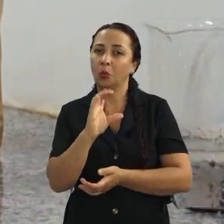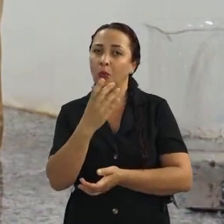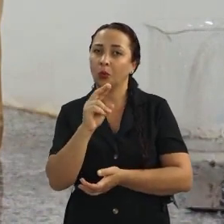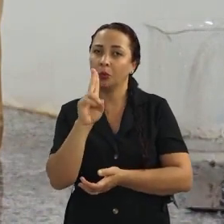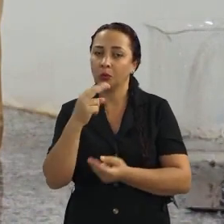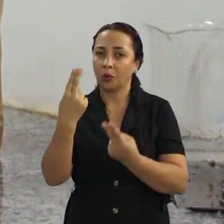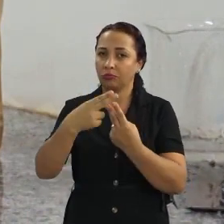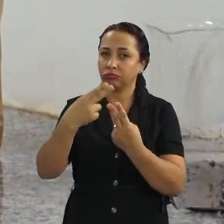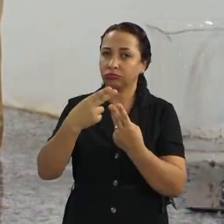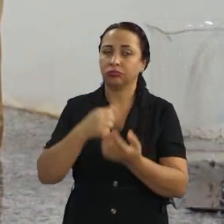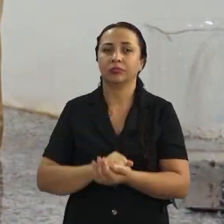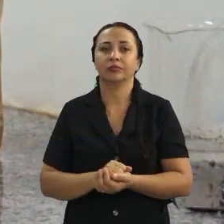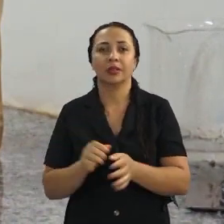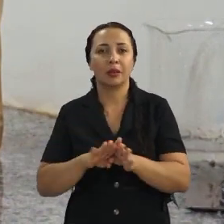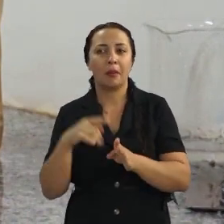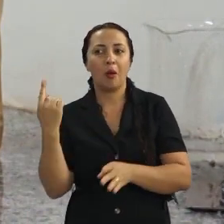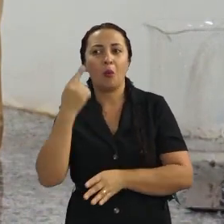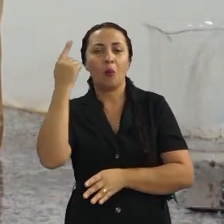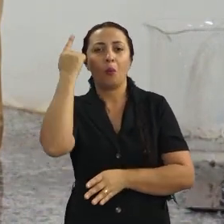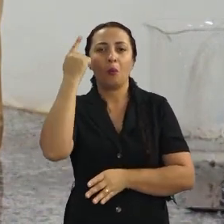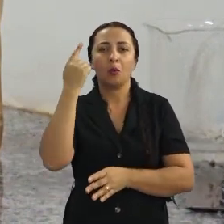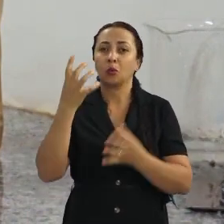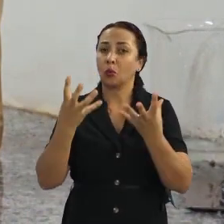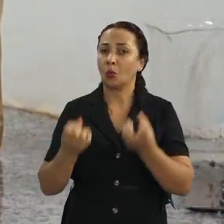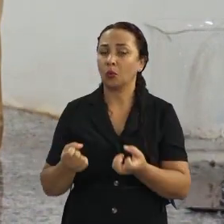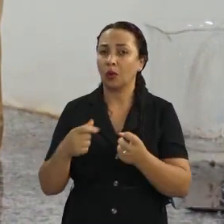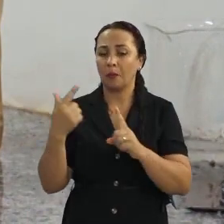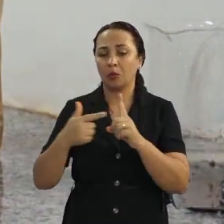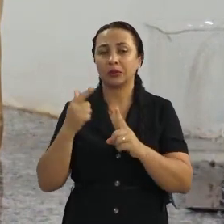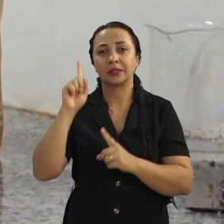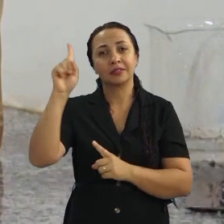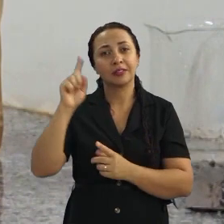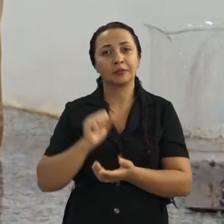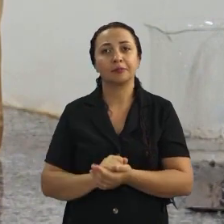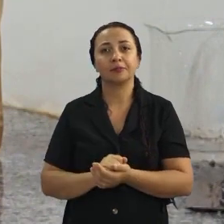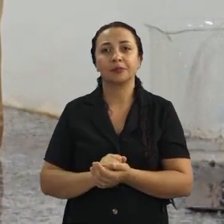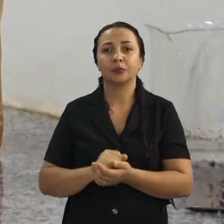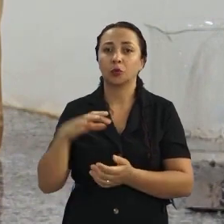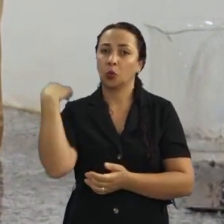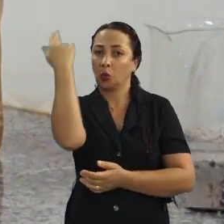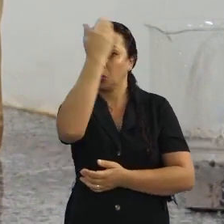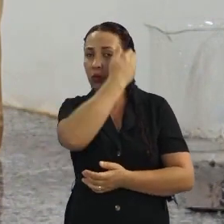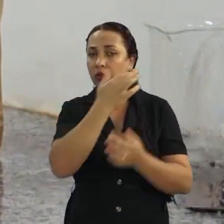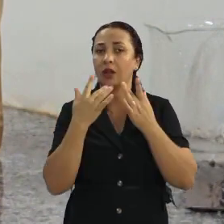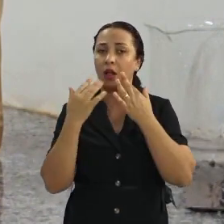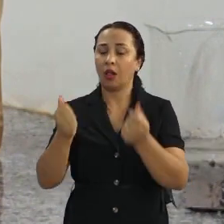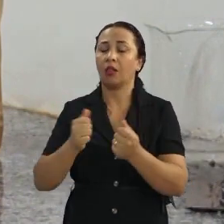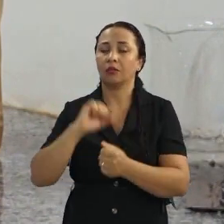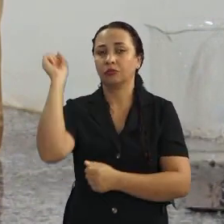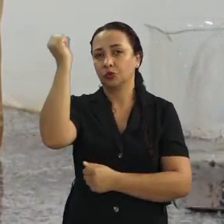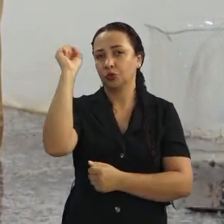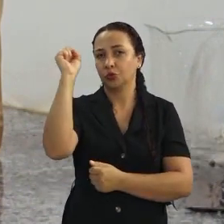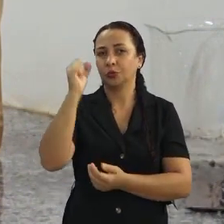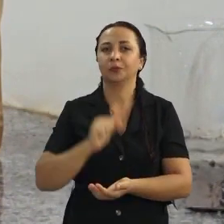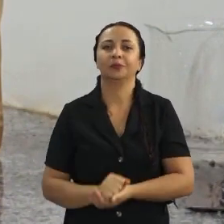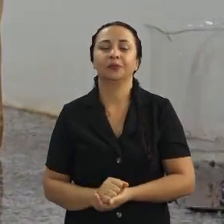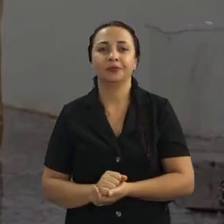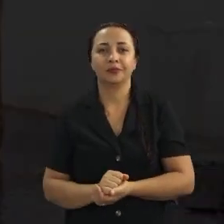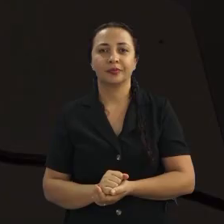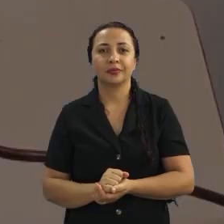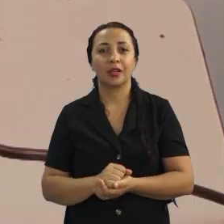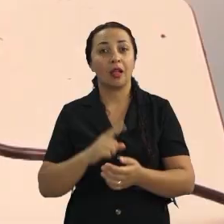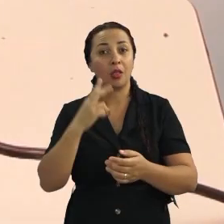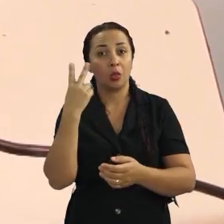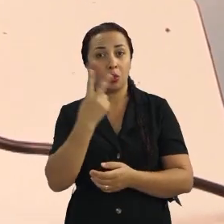Baiano e temos também o território do Alto Sertão produtivo lá de Nossa Senhora da Glória em Sergipe Então